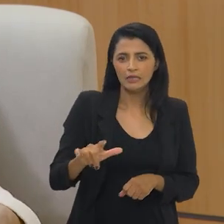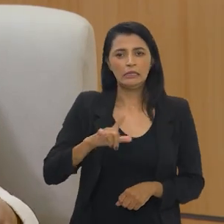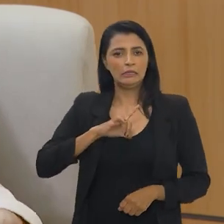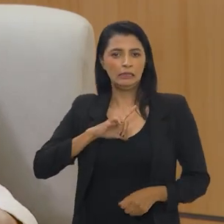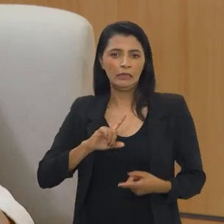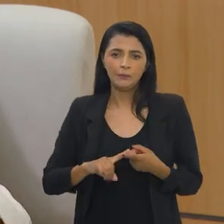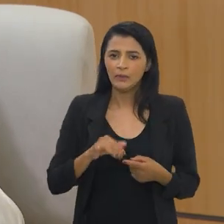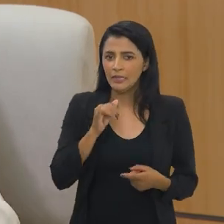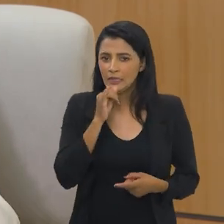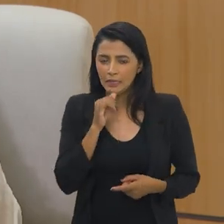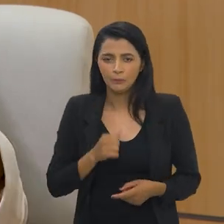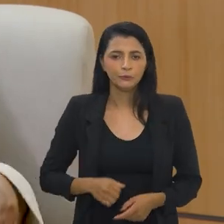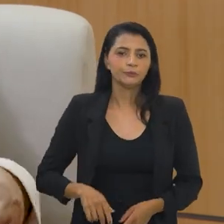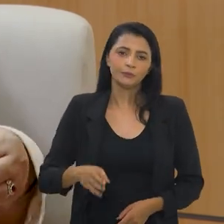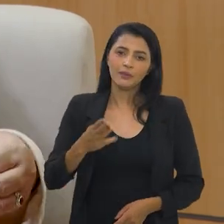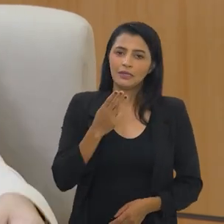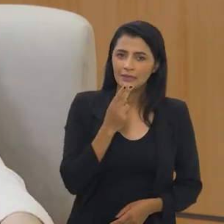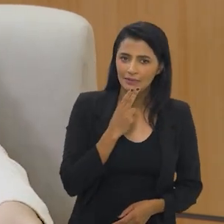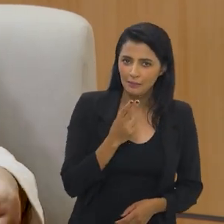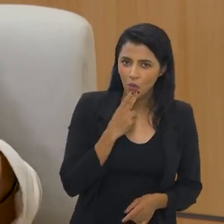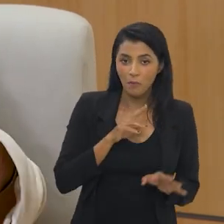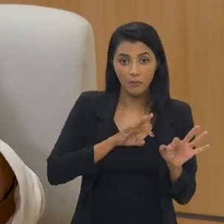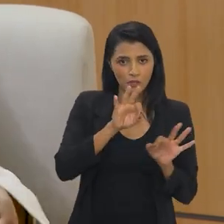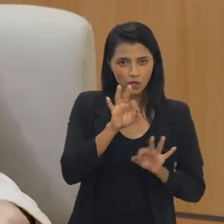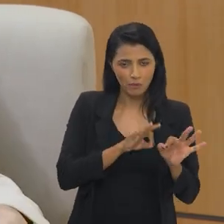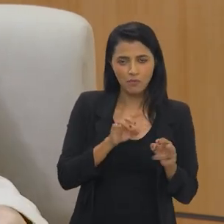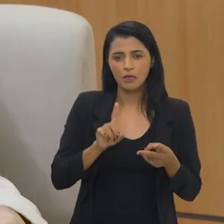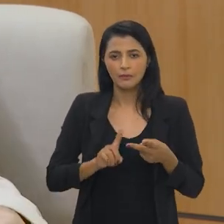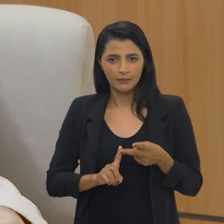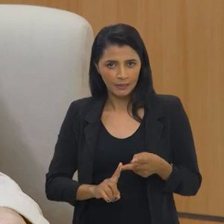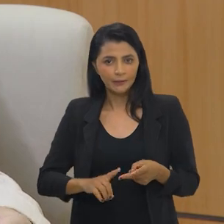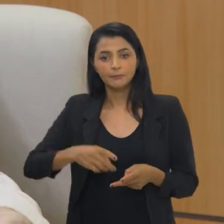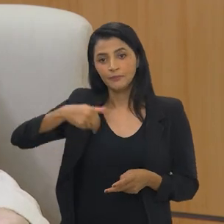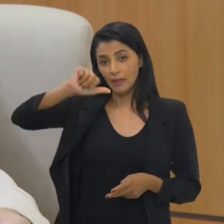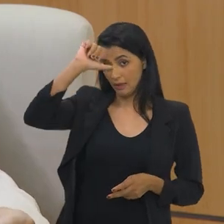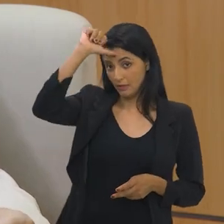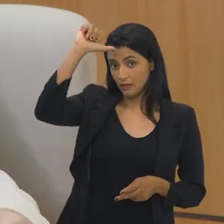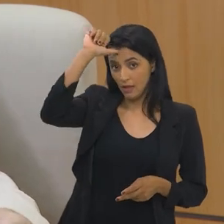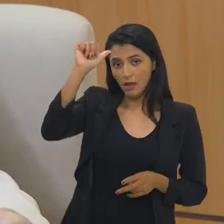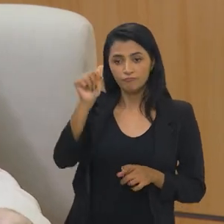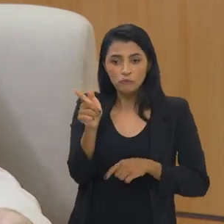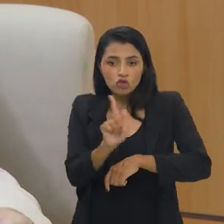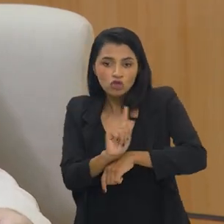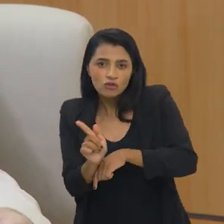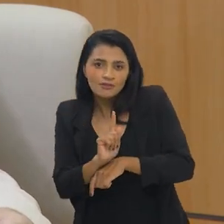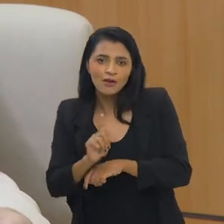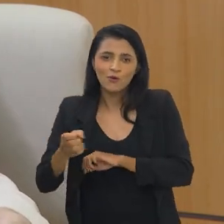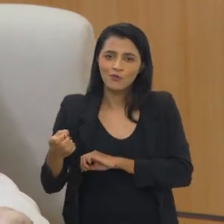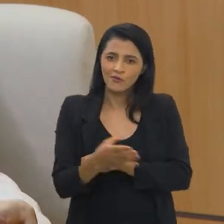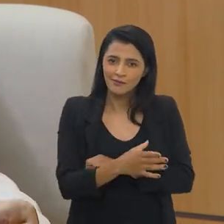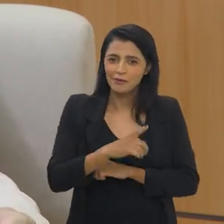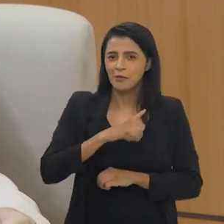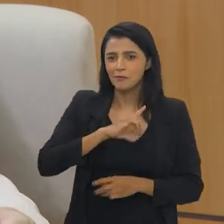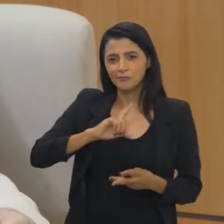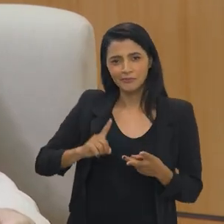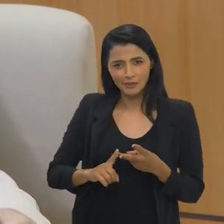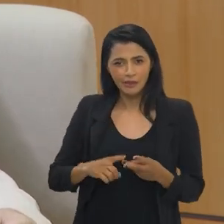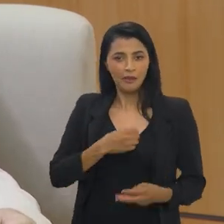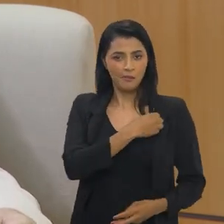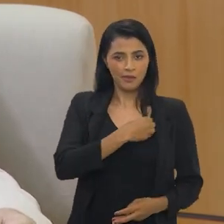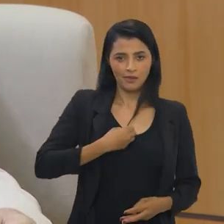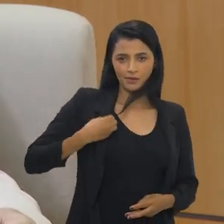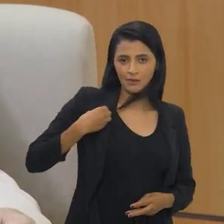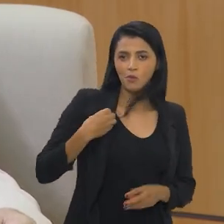né Nós temos a simonite no planejamento nós temos mais terra na gestão de inovação